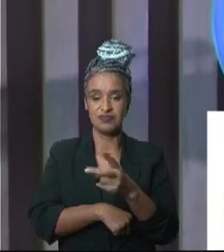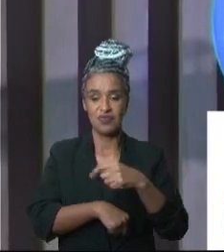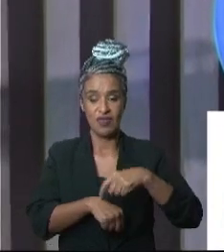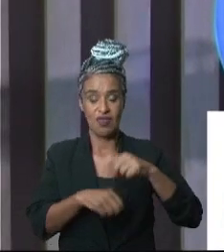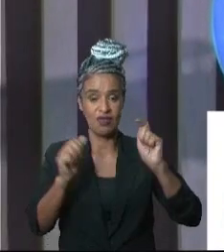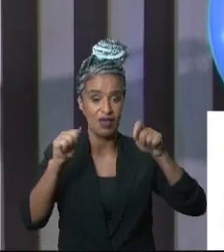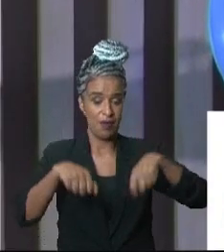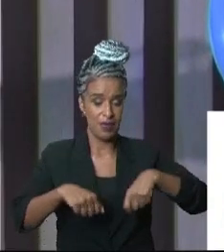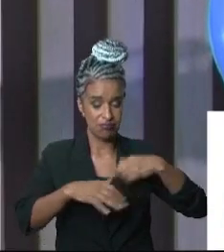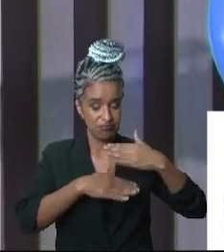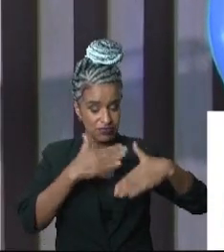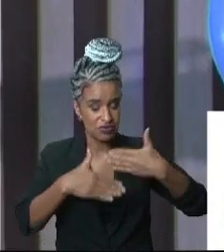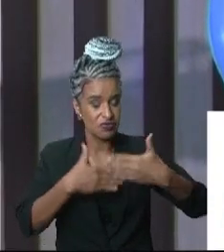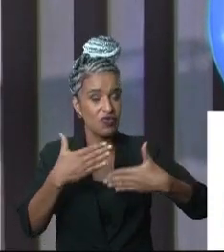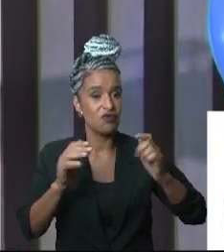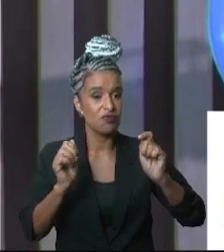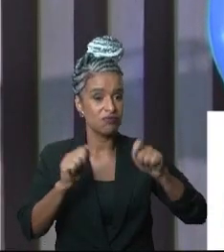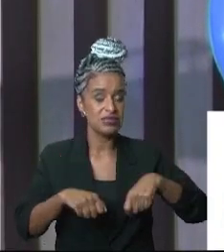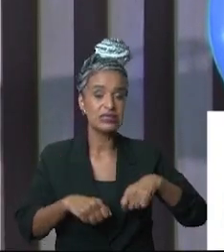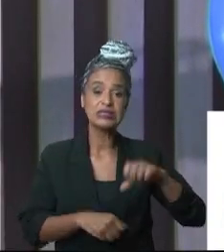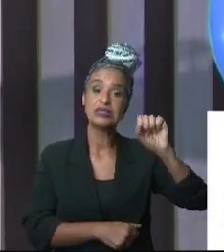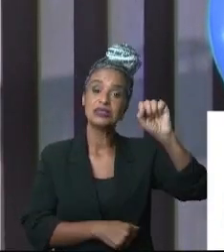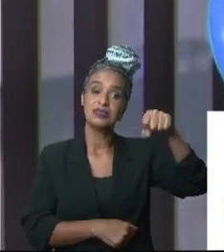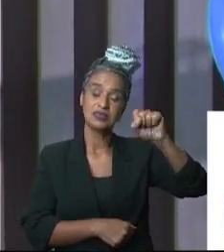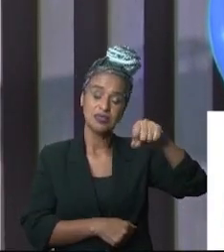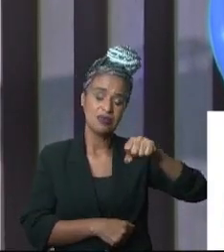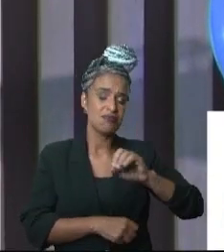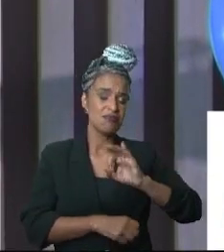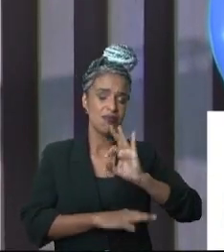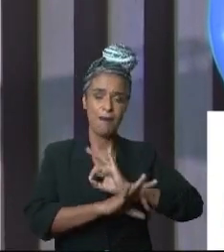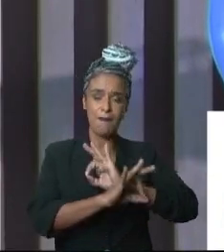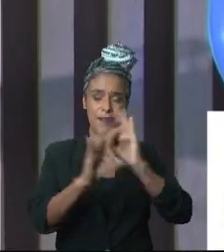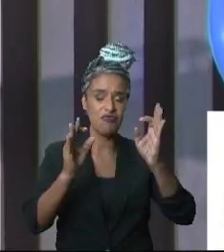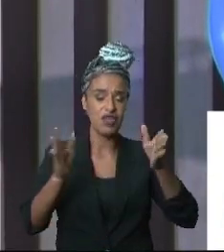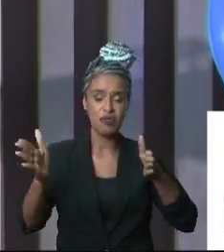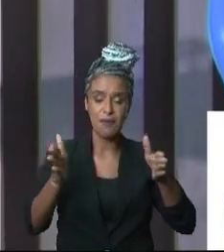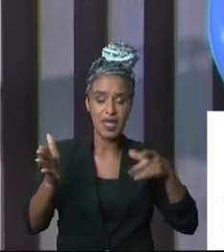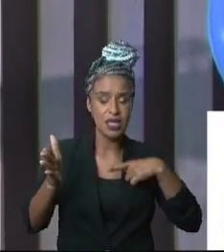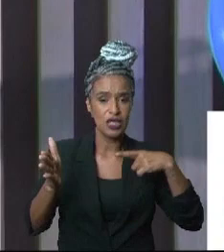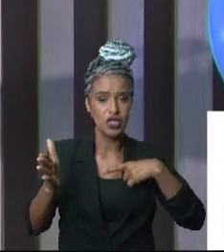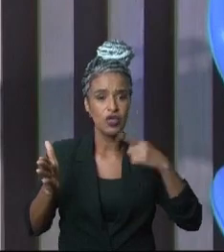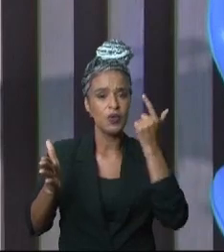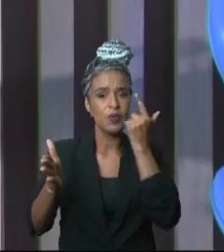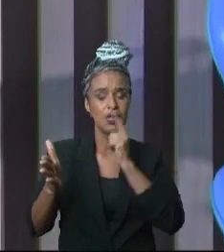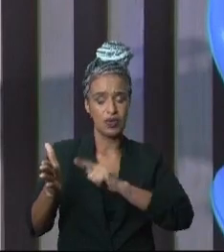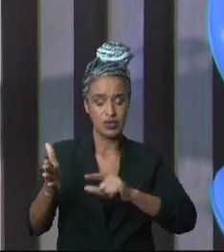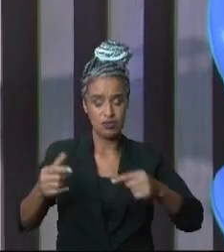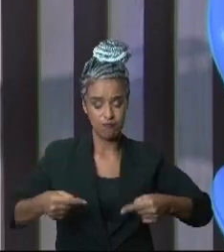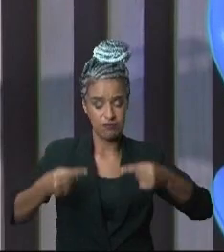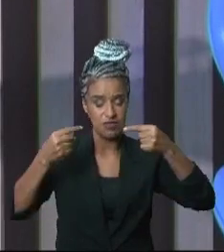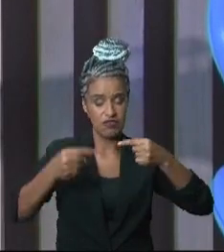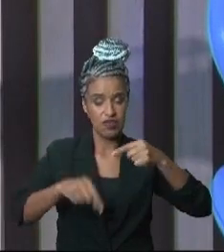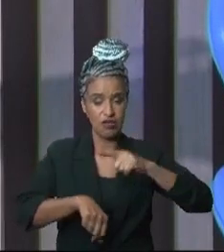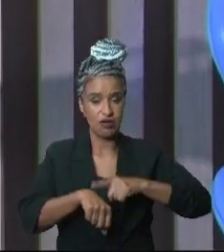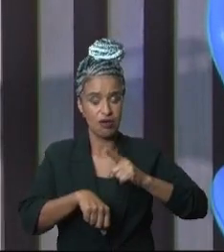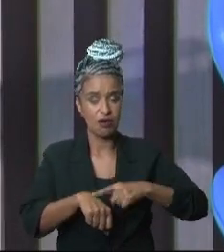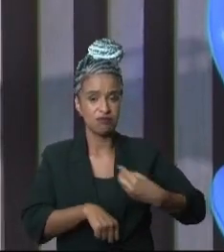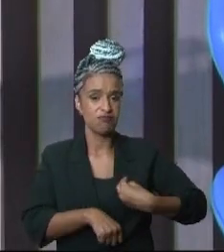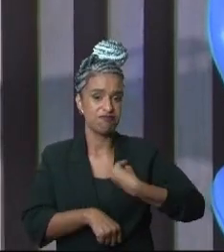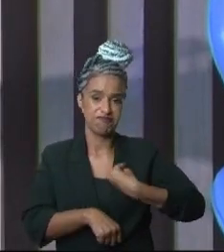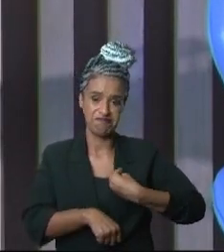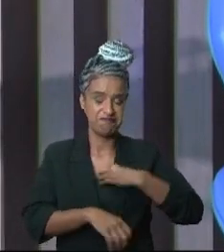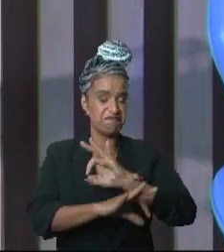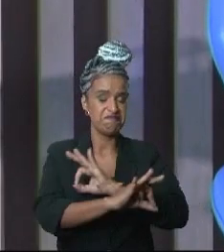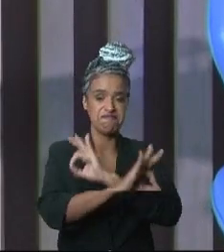resiliencia y capacidad. Sí, estamos en una perfecta tormenta en los desafíos que estamos enfrentando, y también estamos